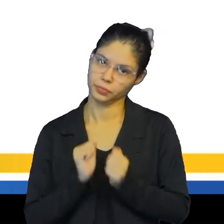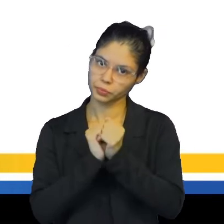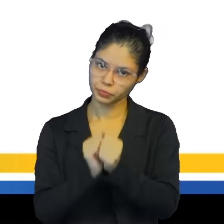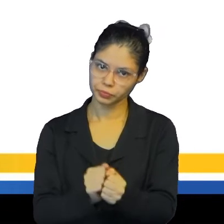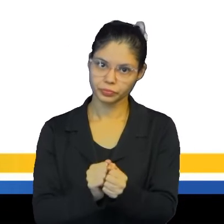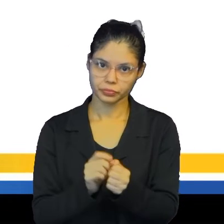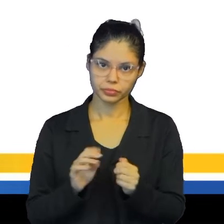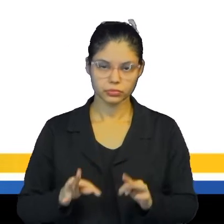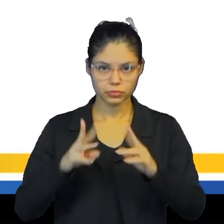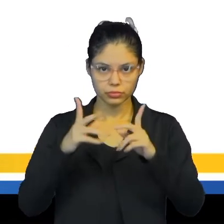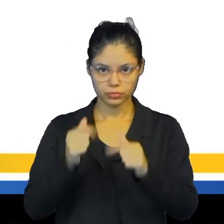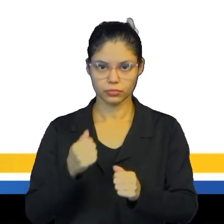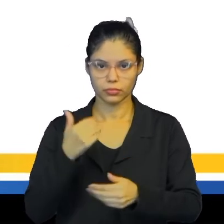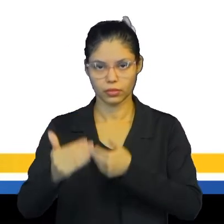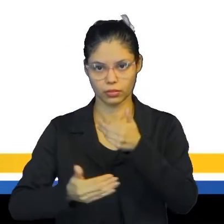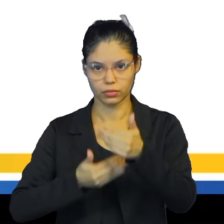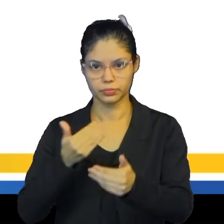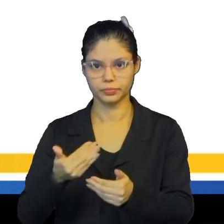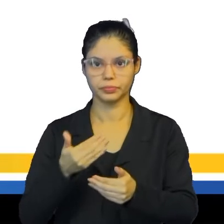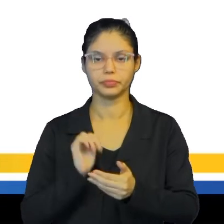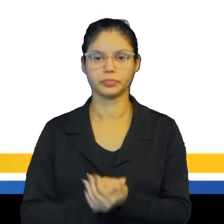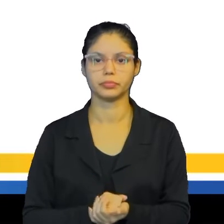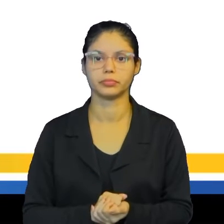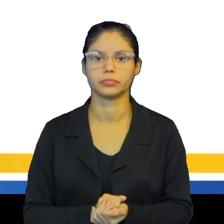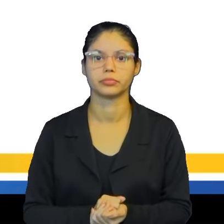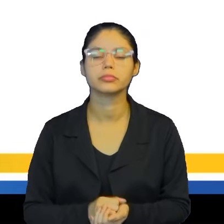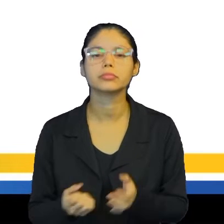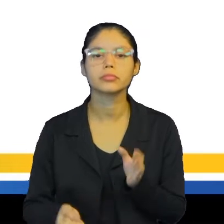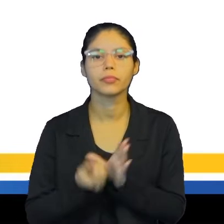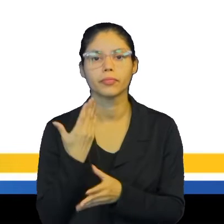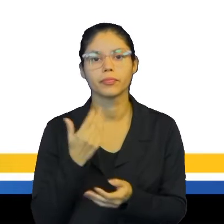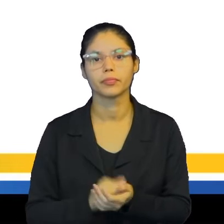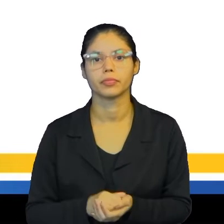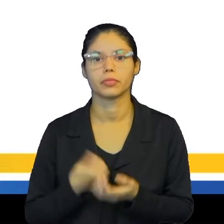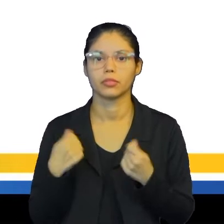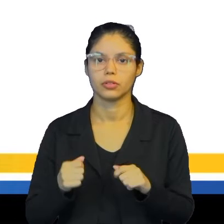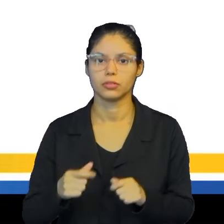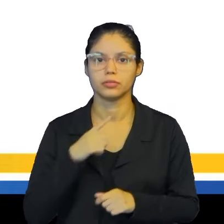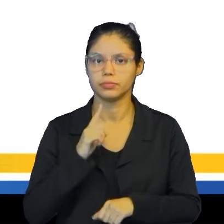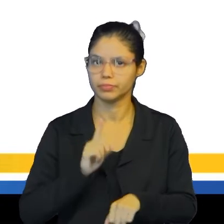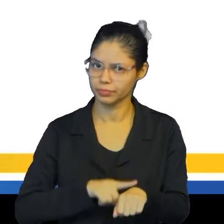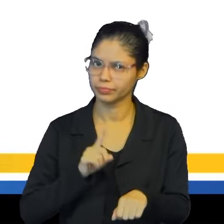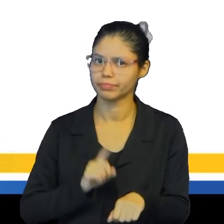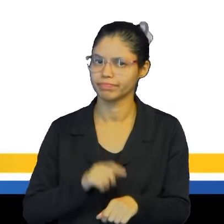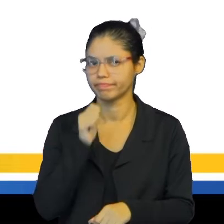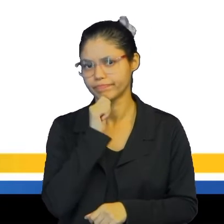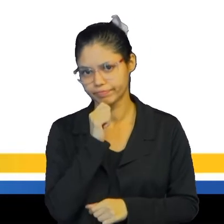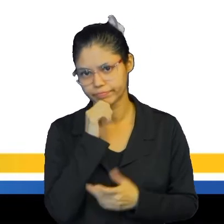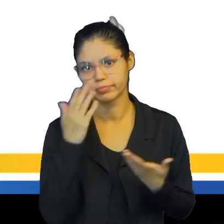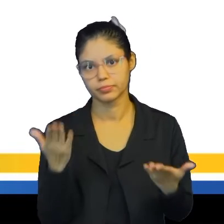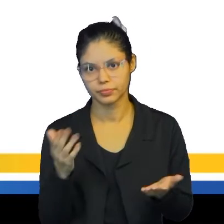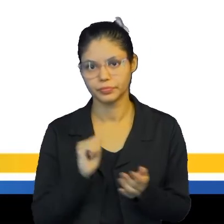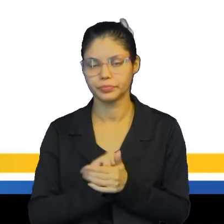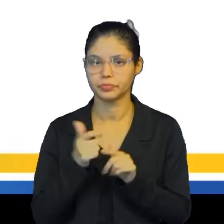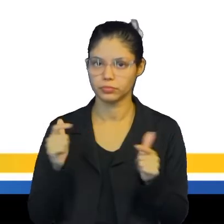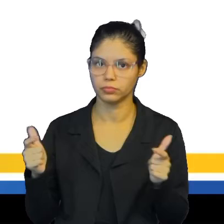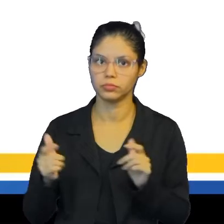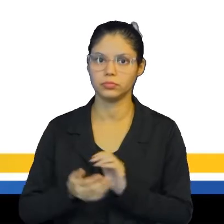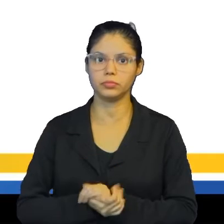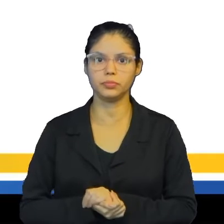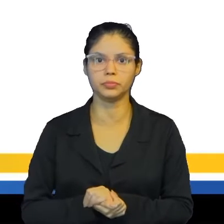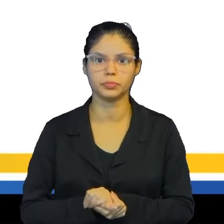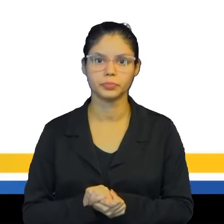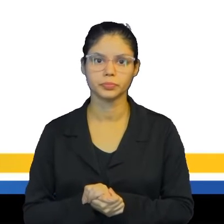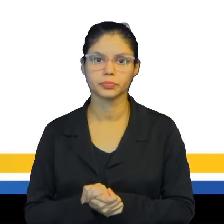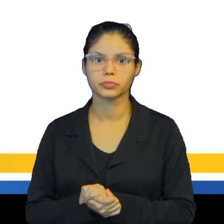ele durante todo o processo de criação, que demanda um tempo aí bem grande,